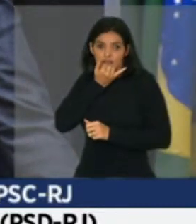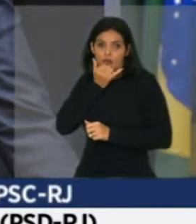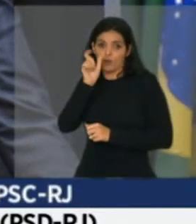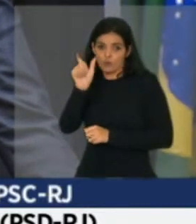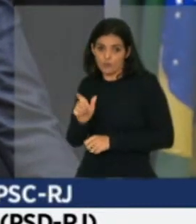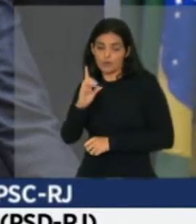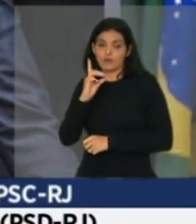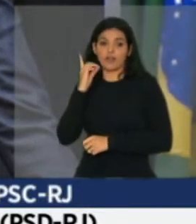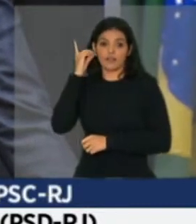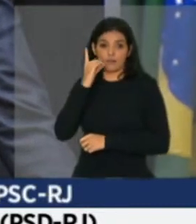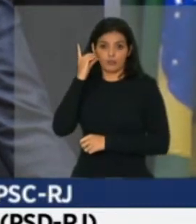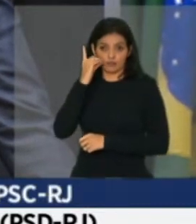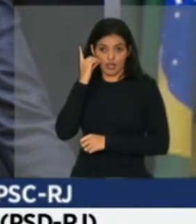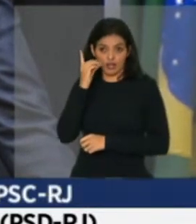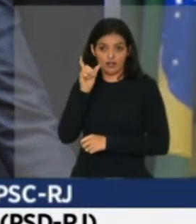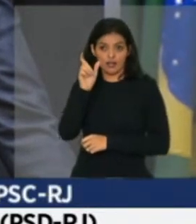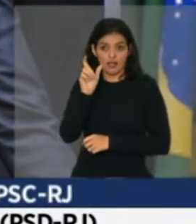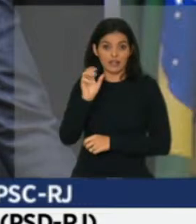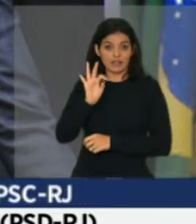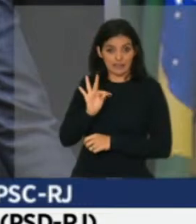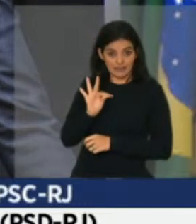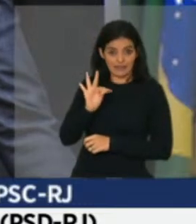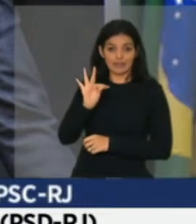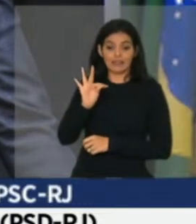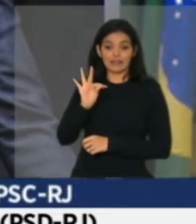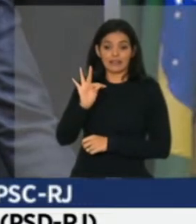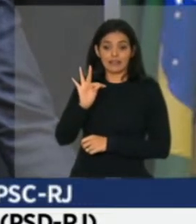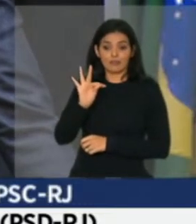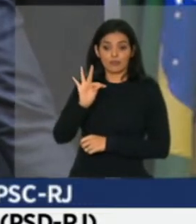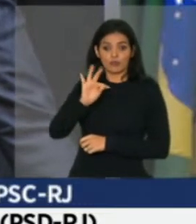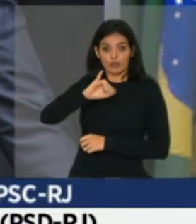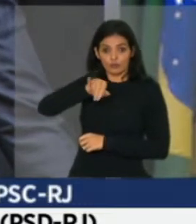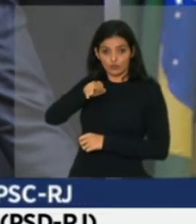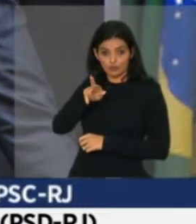fosse julgada pelo tribunal de júri.